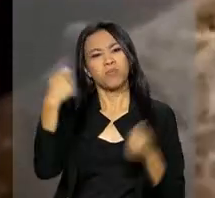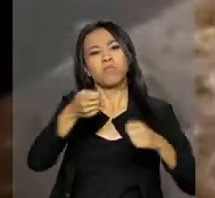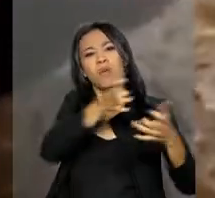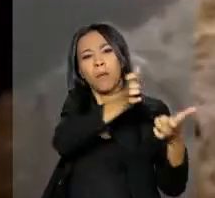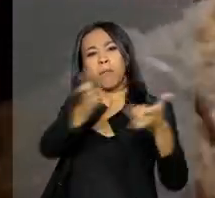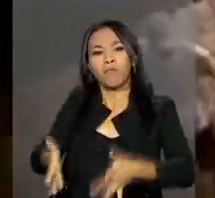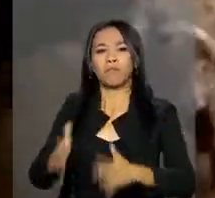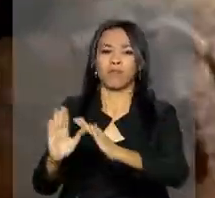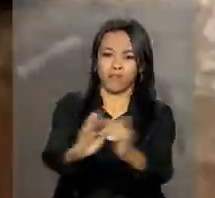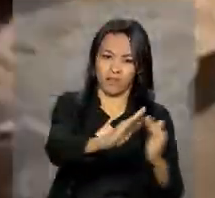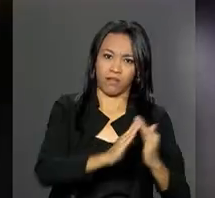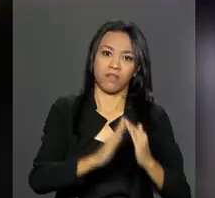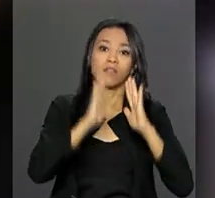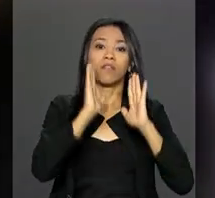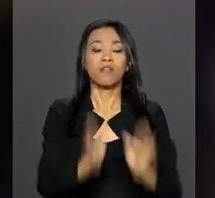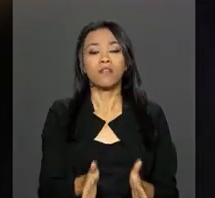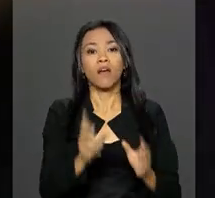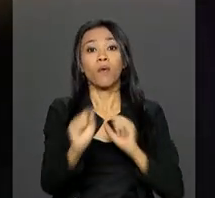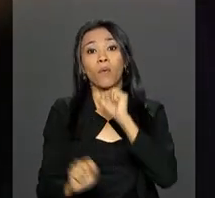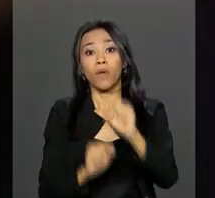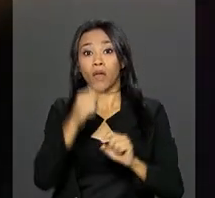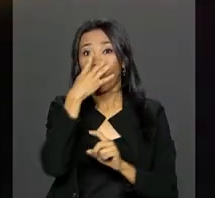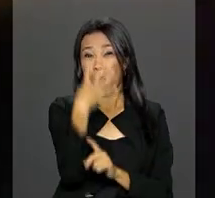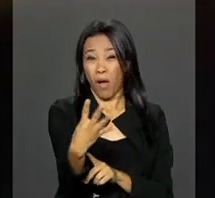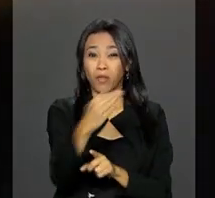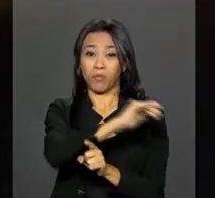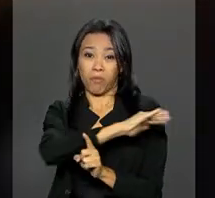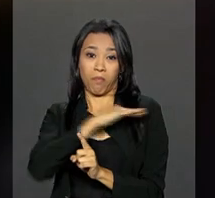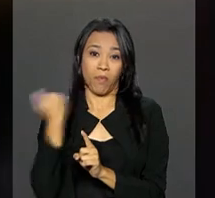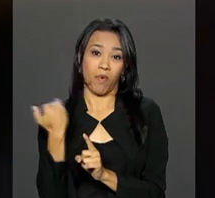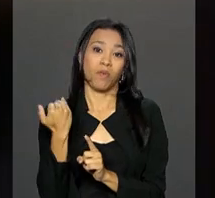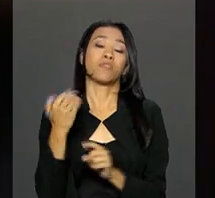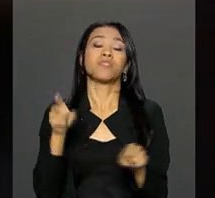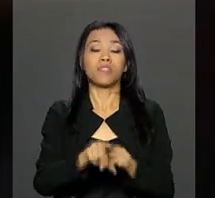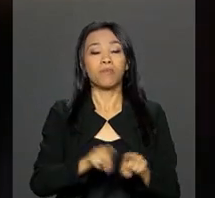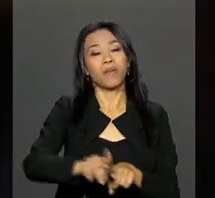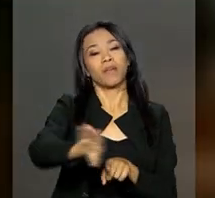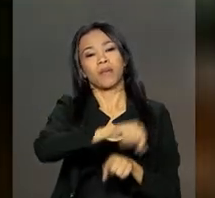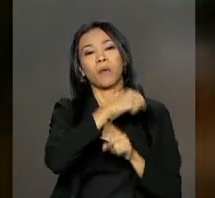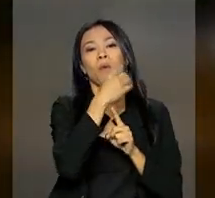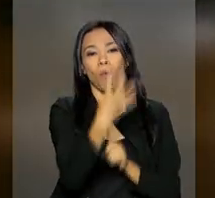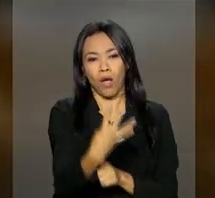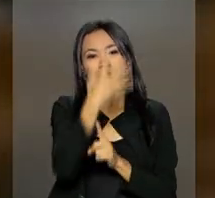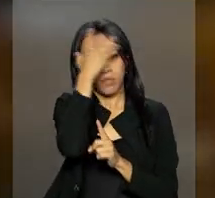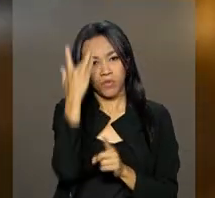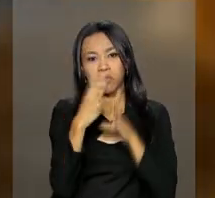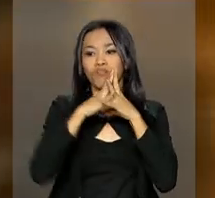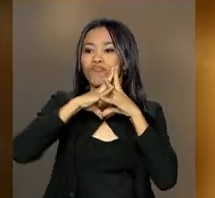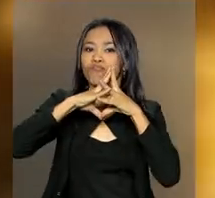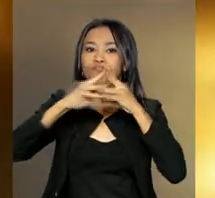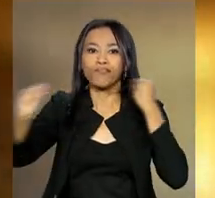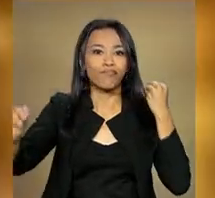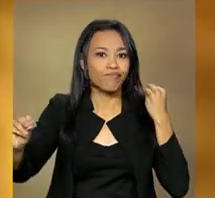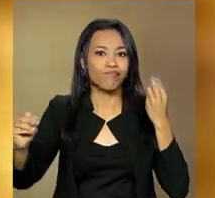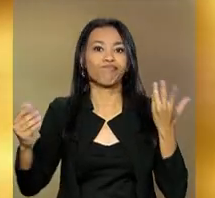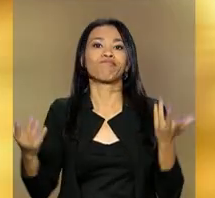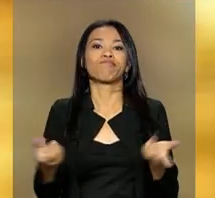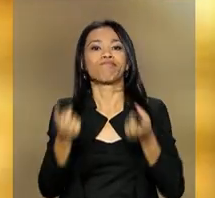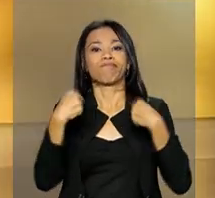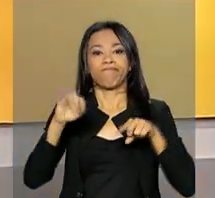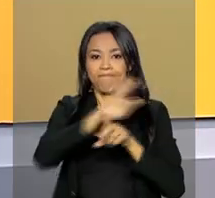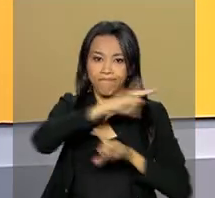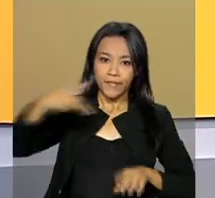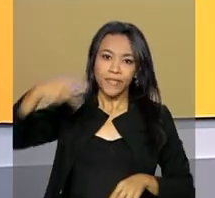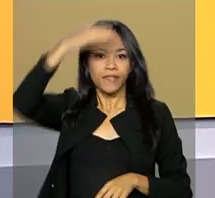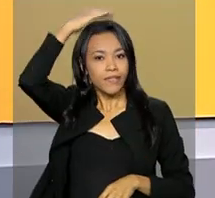casas foram registradas quatro mortes e também quatro pessoas estão desaparecidas o presidente Michel Temer